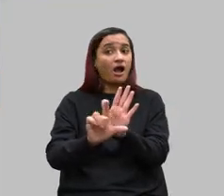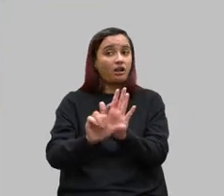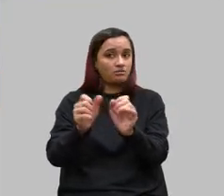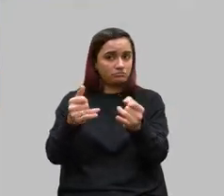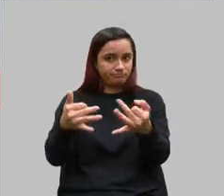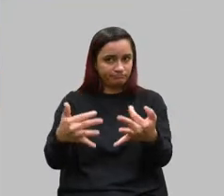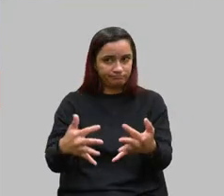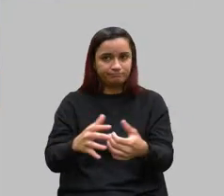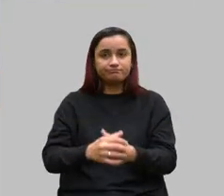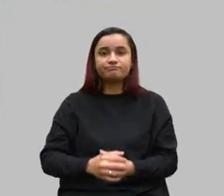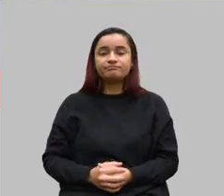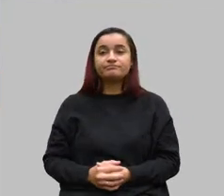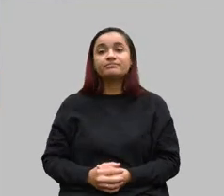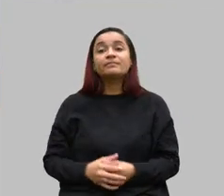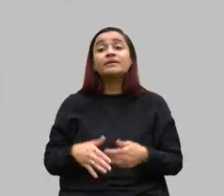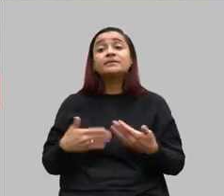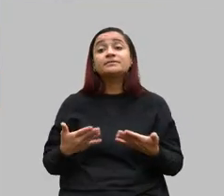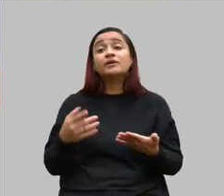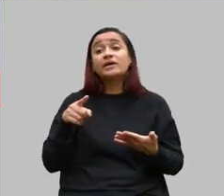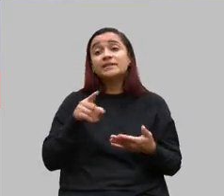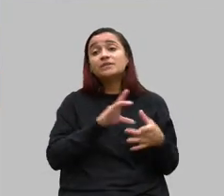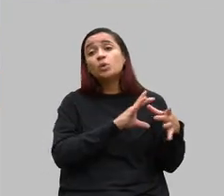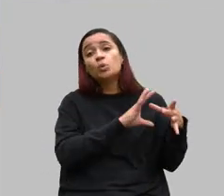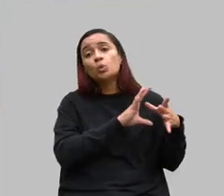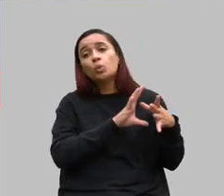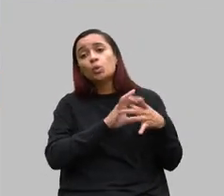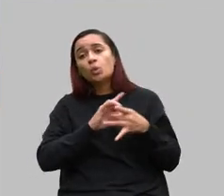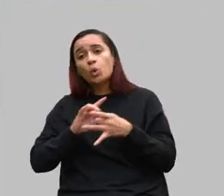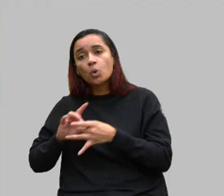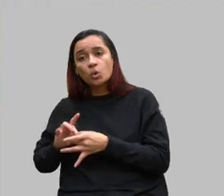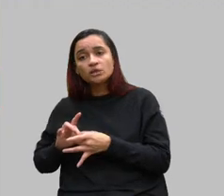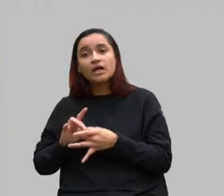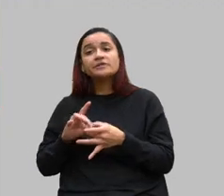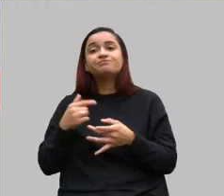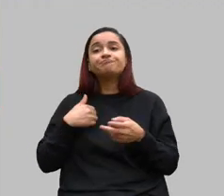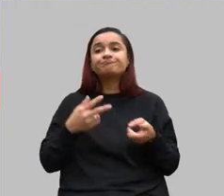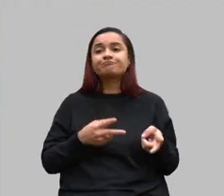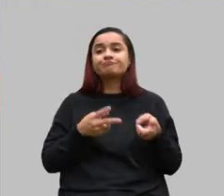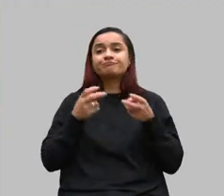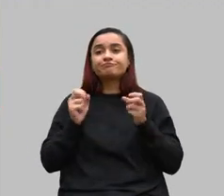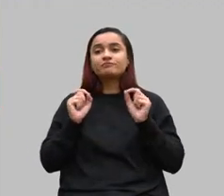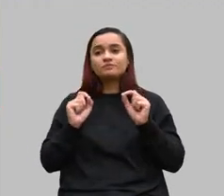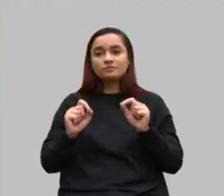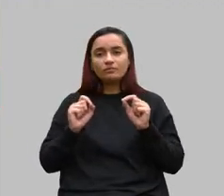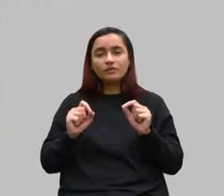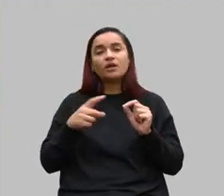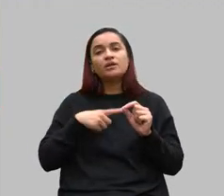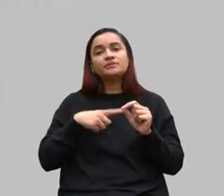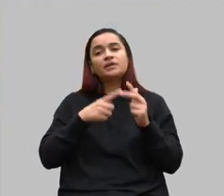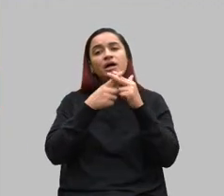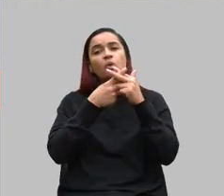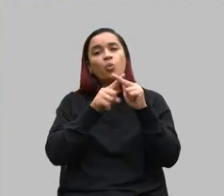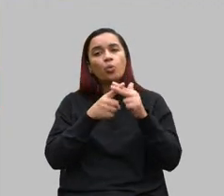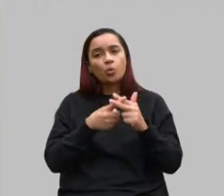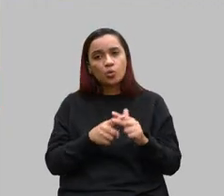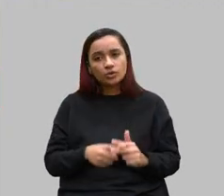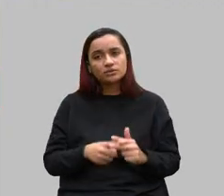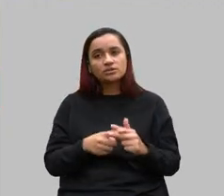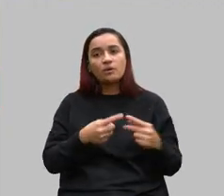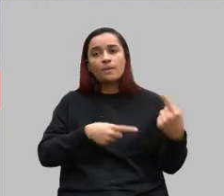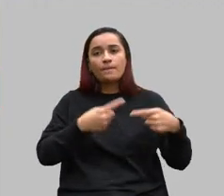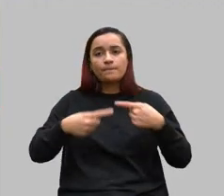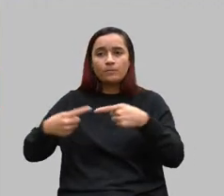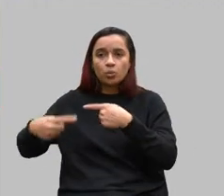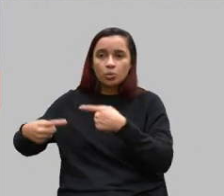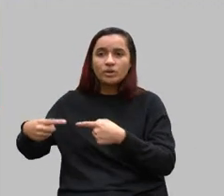Nesse contexto eh eu vejo essa concertação política essa insuflação política